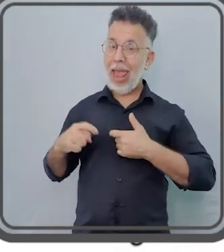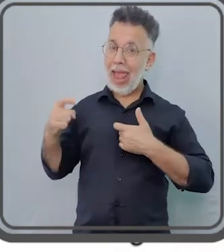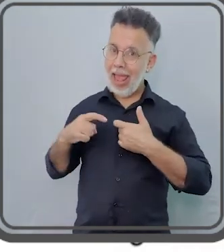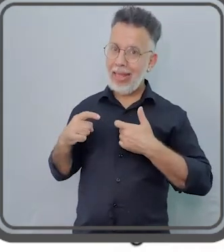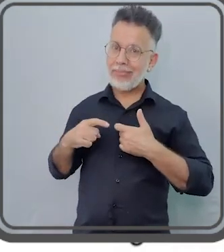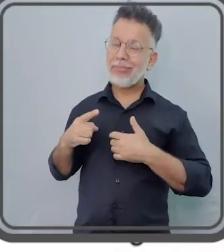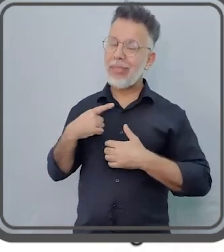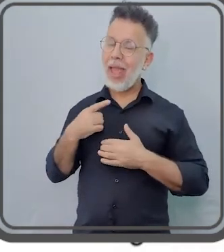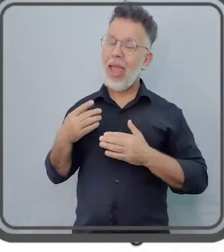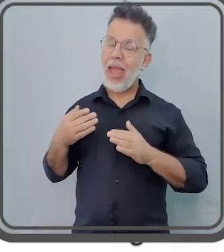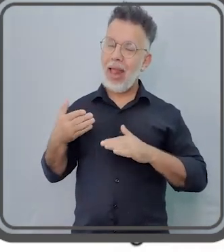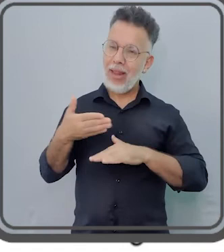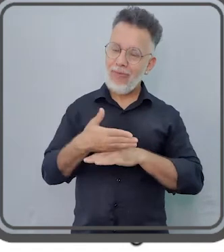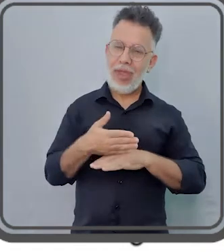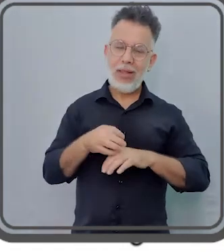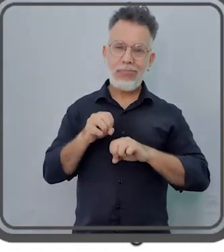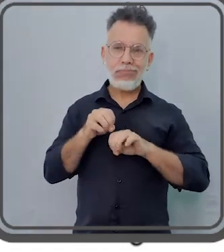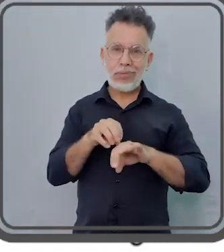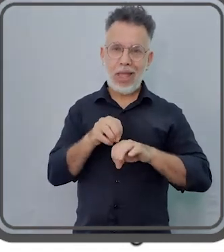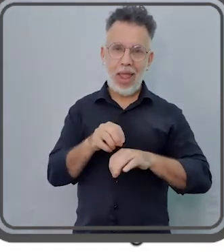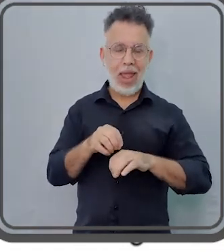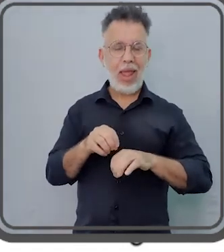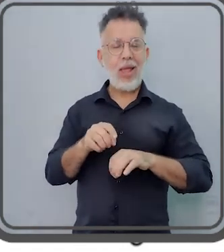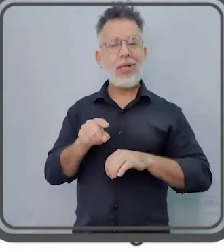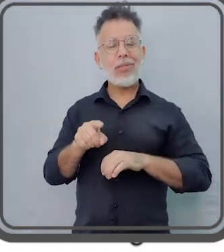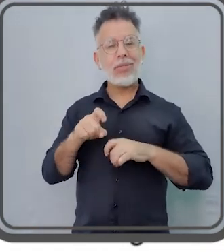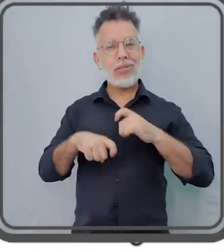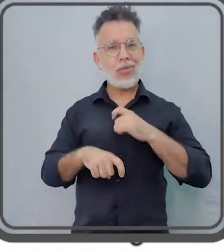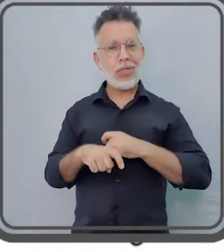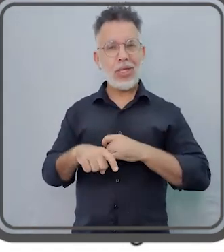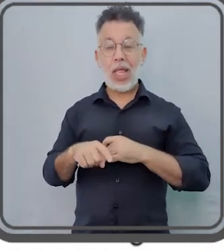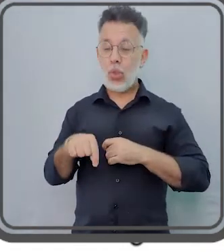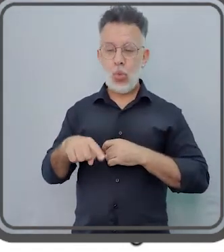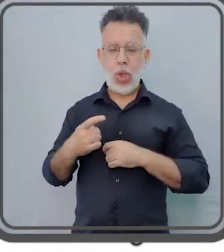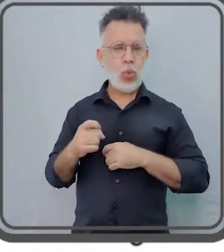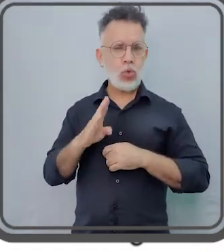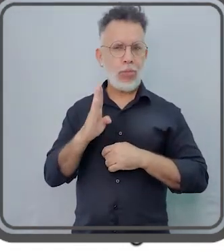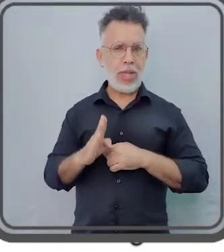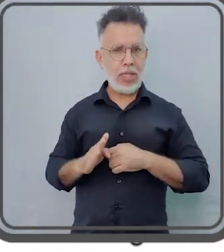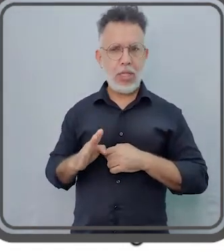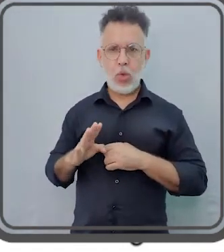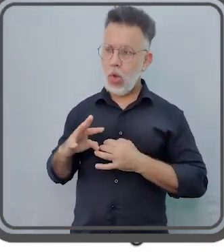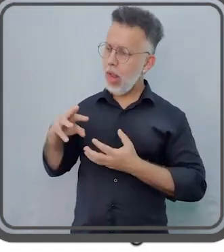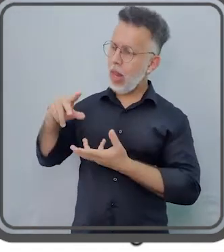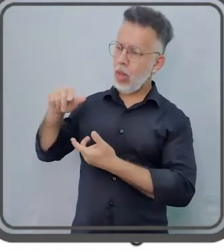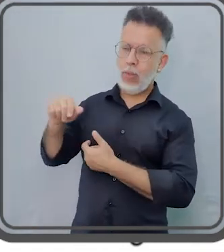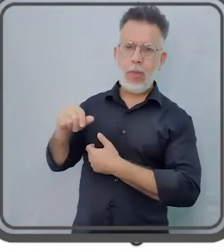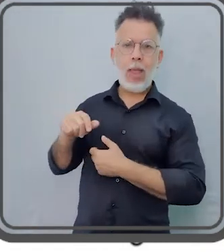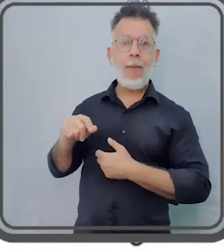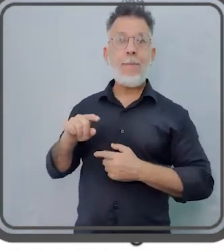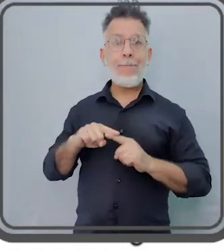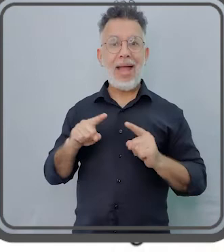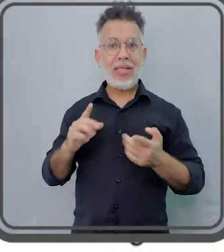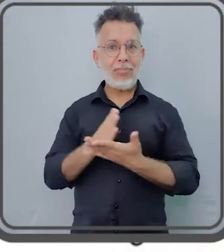educação sexual que é mundo, não é exclusivo do Brasil, com soluções para grupos específicos, né? Já as